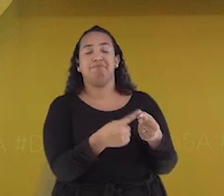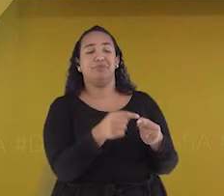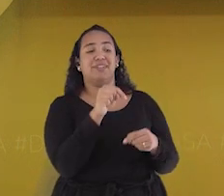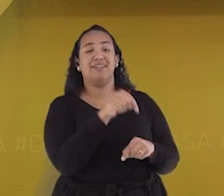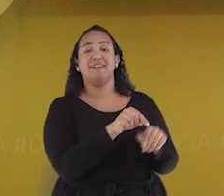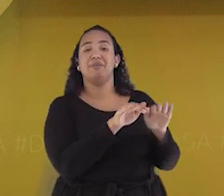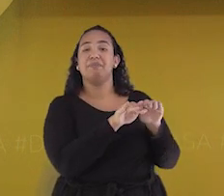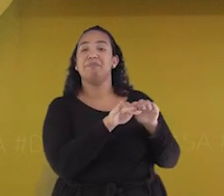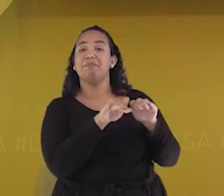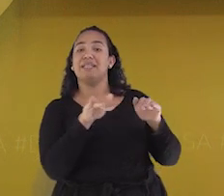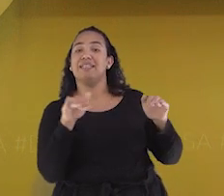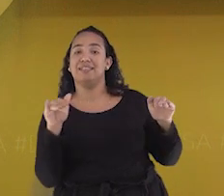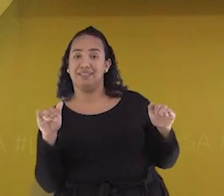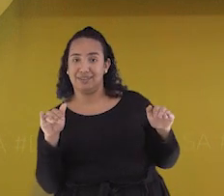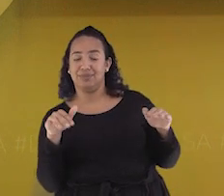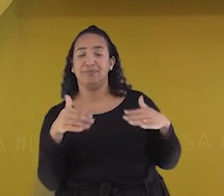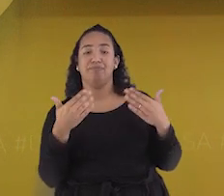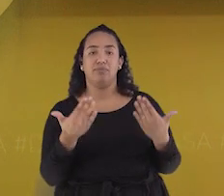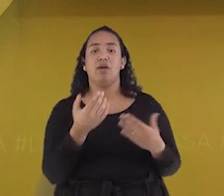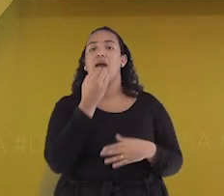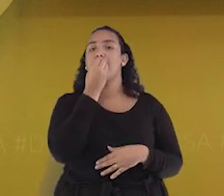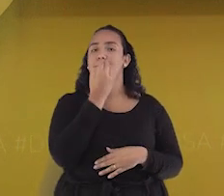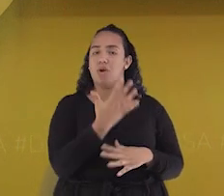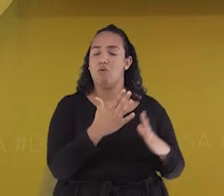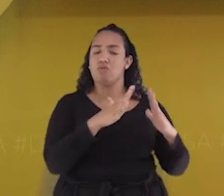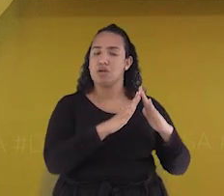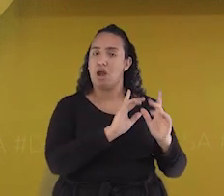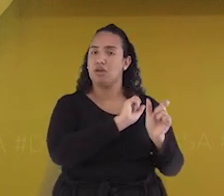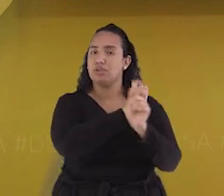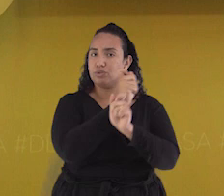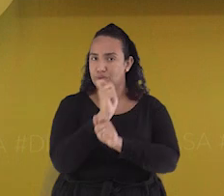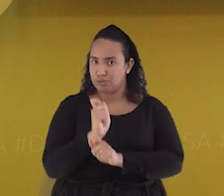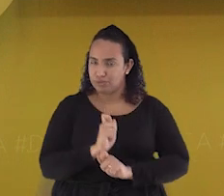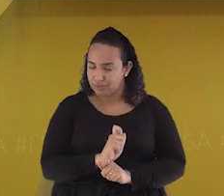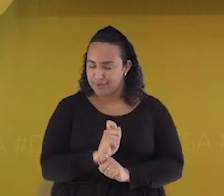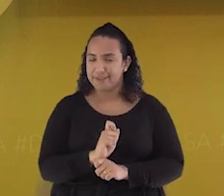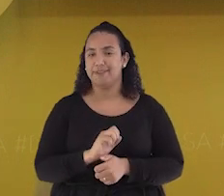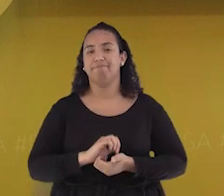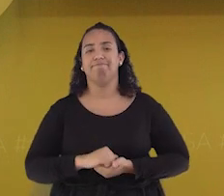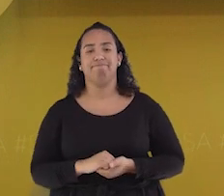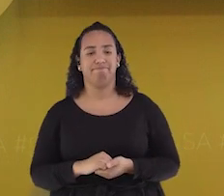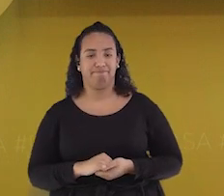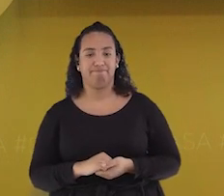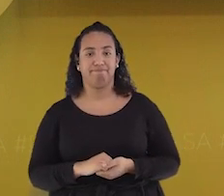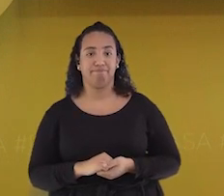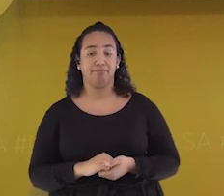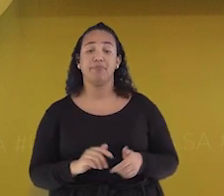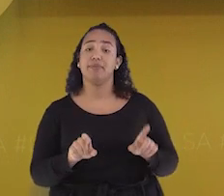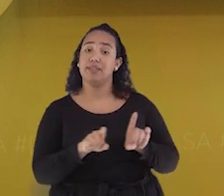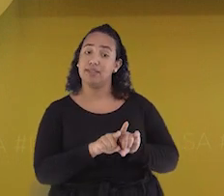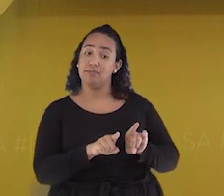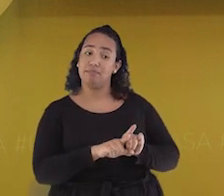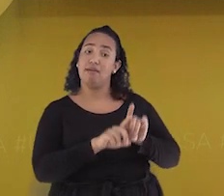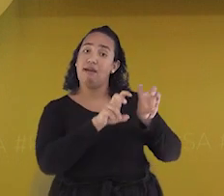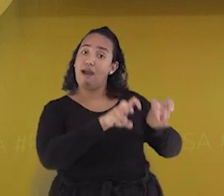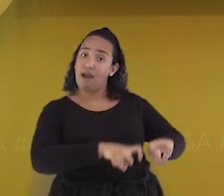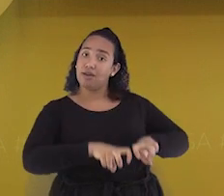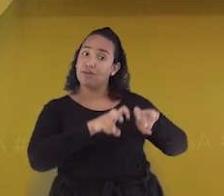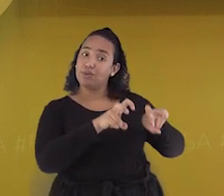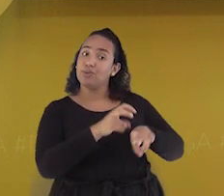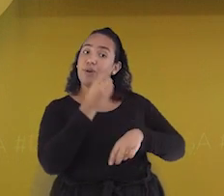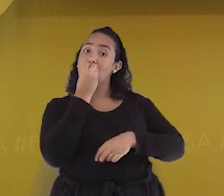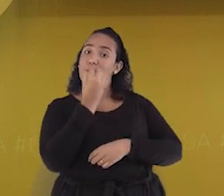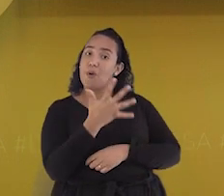porque ele é mais plano, sendo bom para construções e habitações. E também a